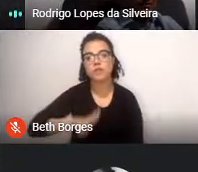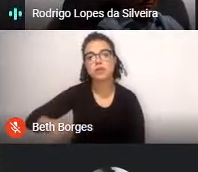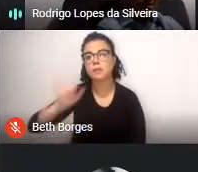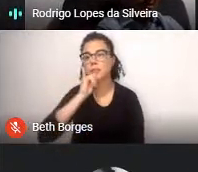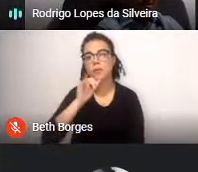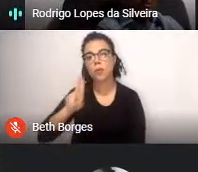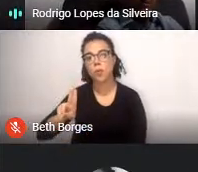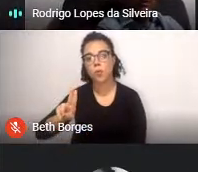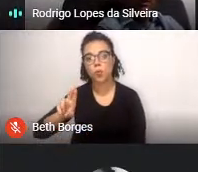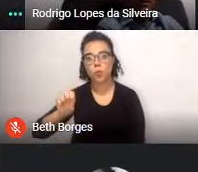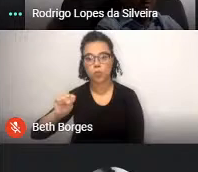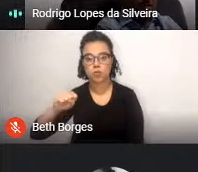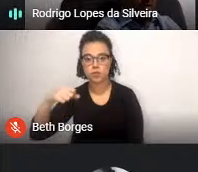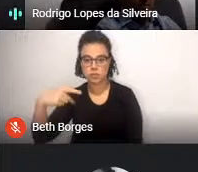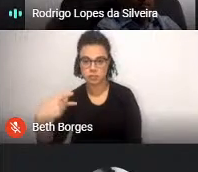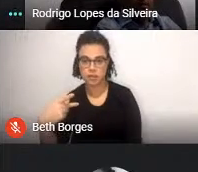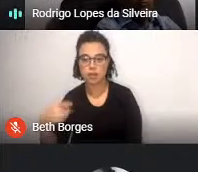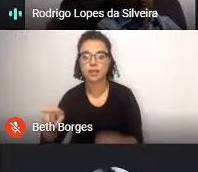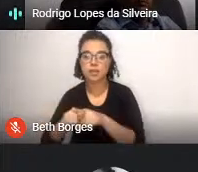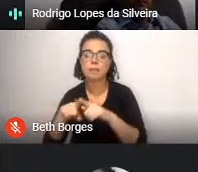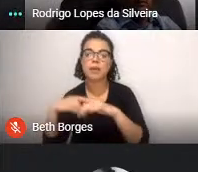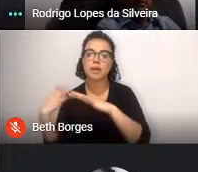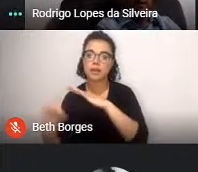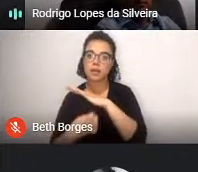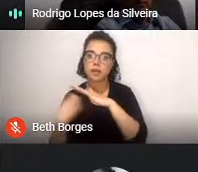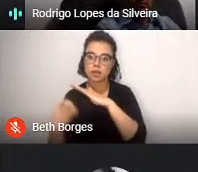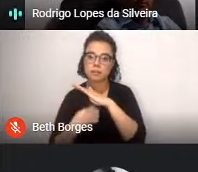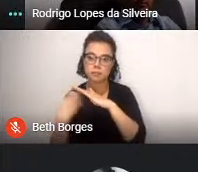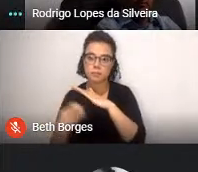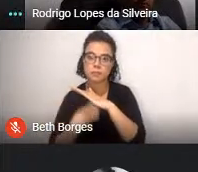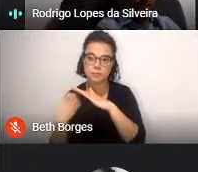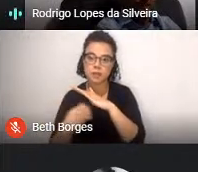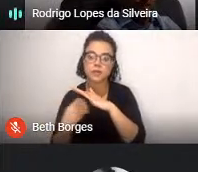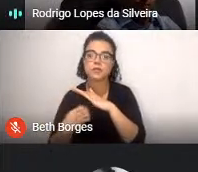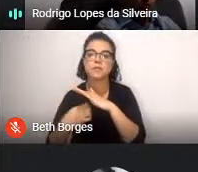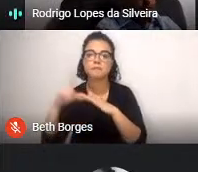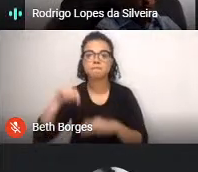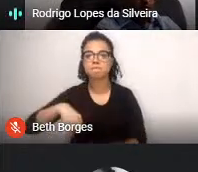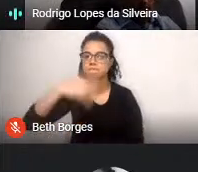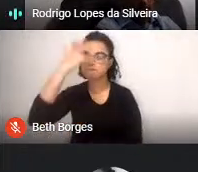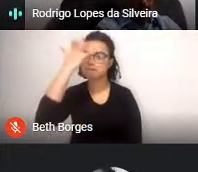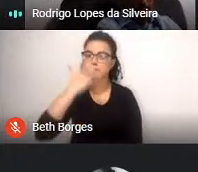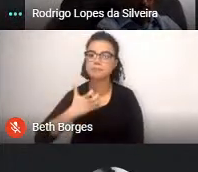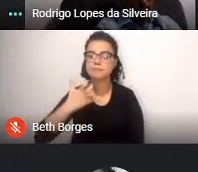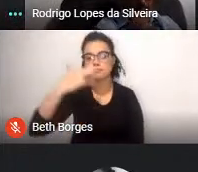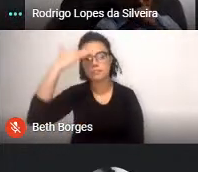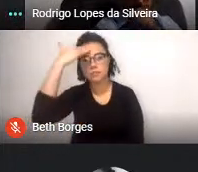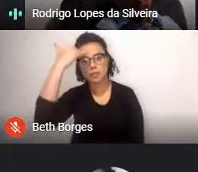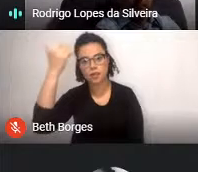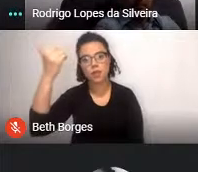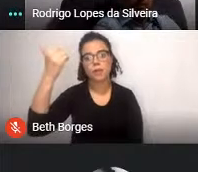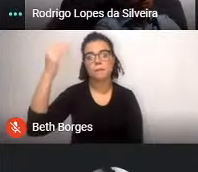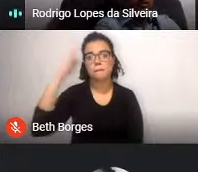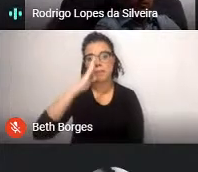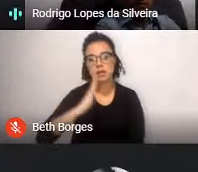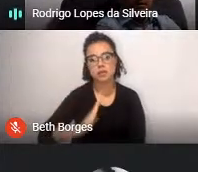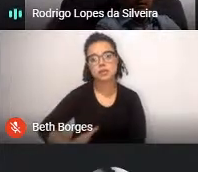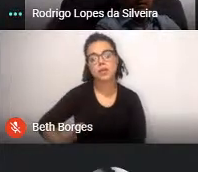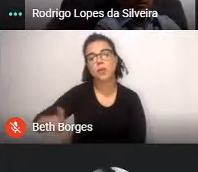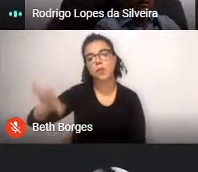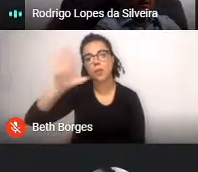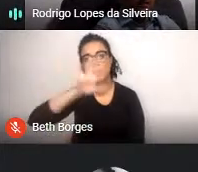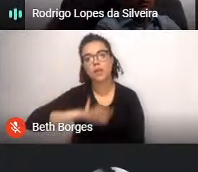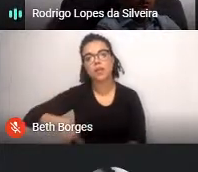têm um grande respaldo dentro do Brasil e do mundo, tá? Onde